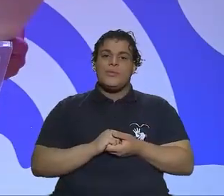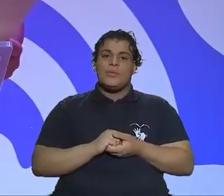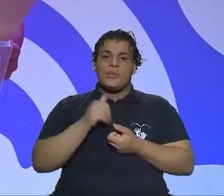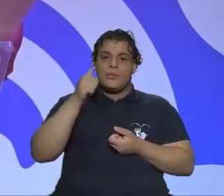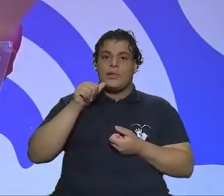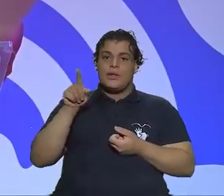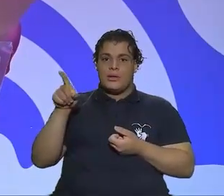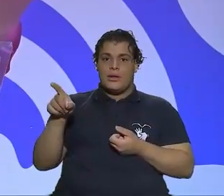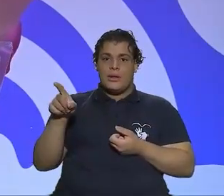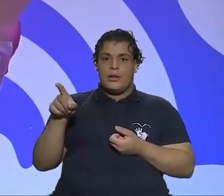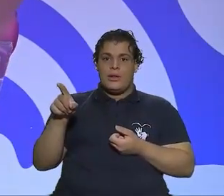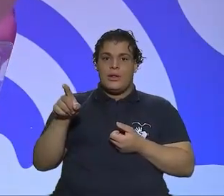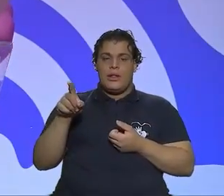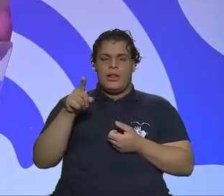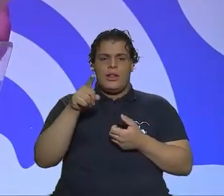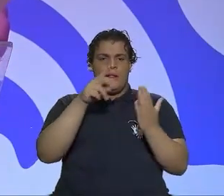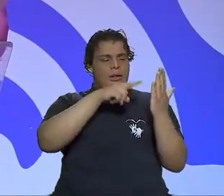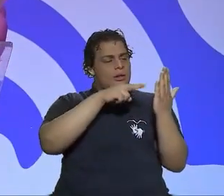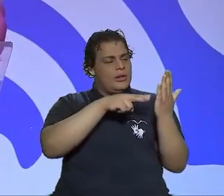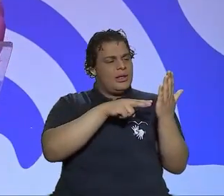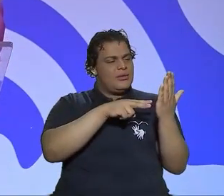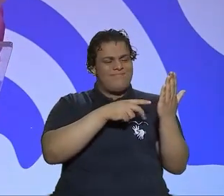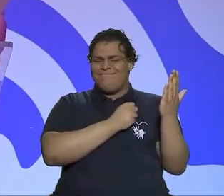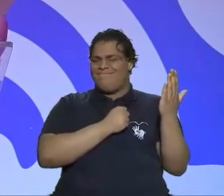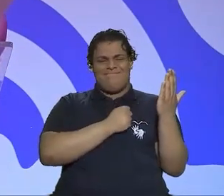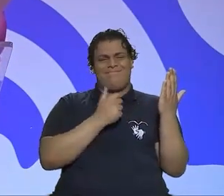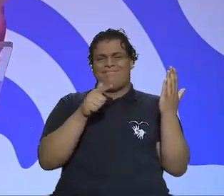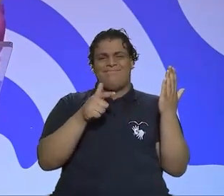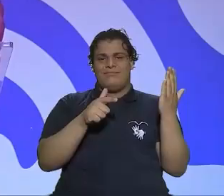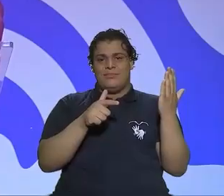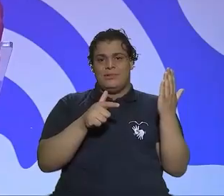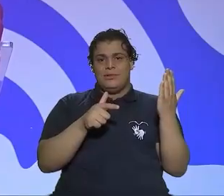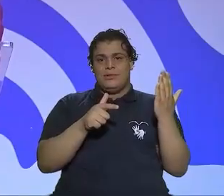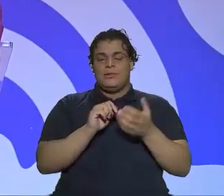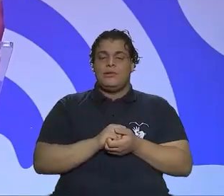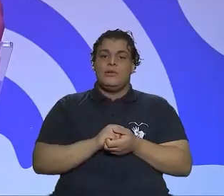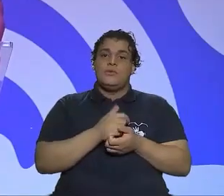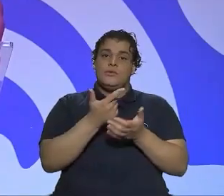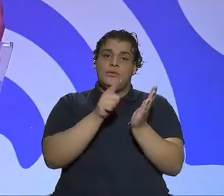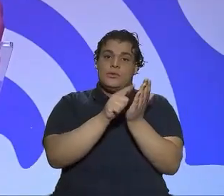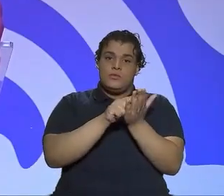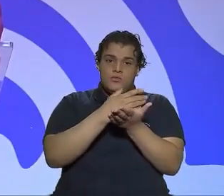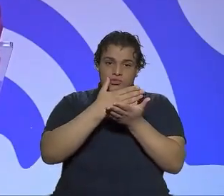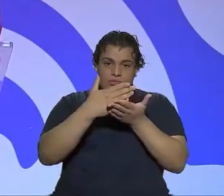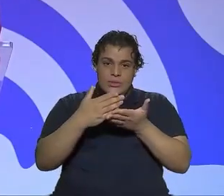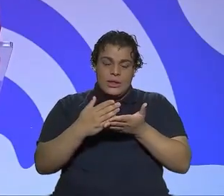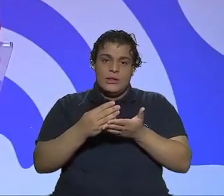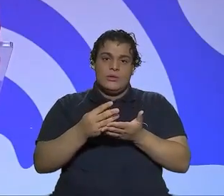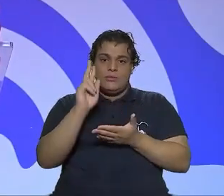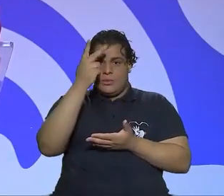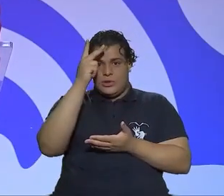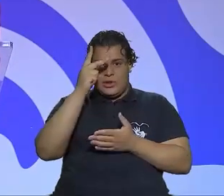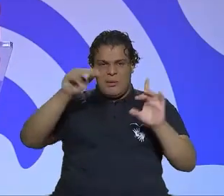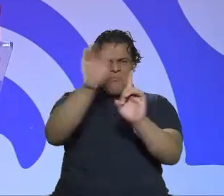leu o livro Despaixão, né, da Paula Lopes Ferreira, que é um livro que parte de uma história, uma vivência de